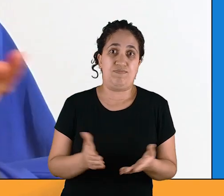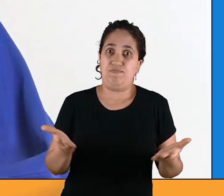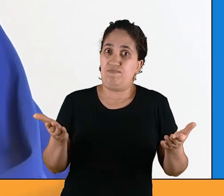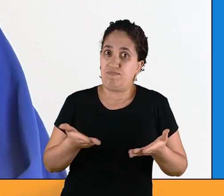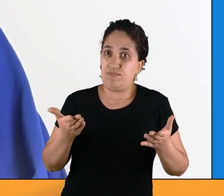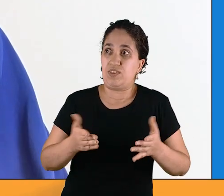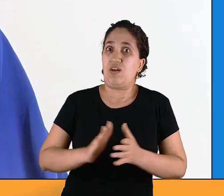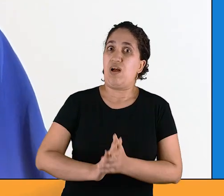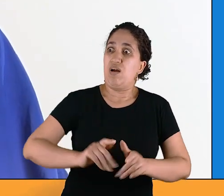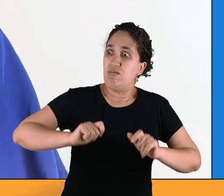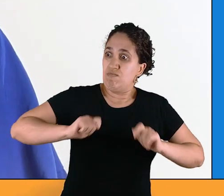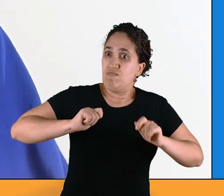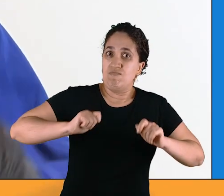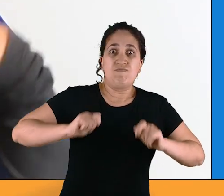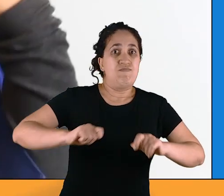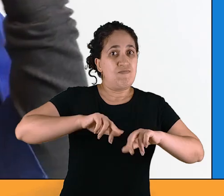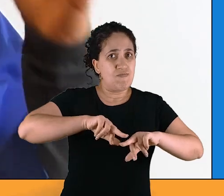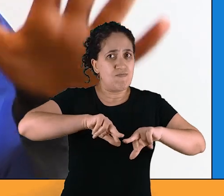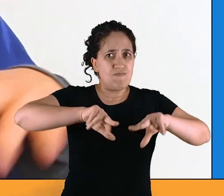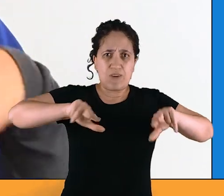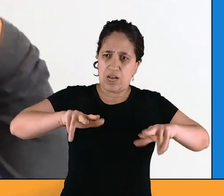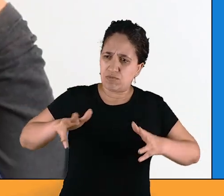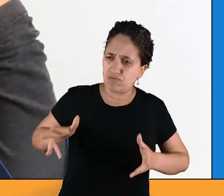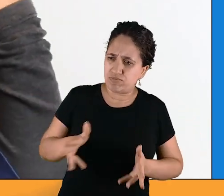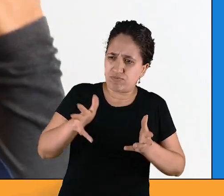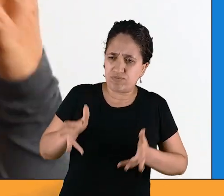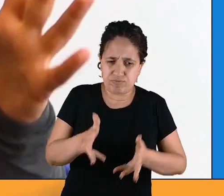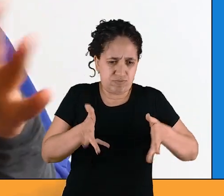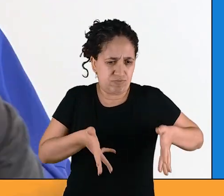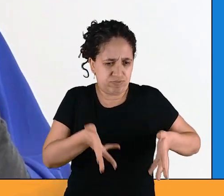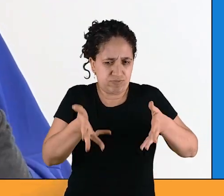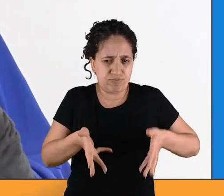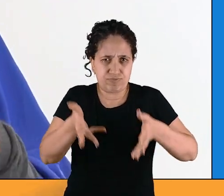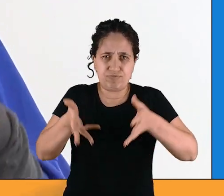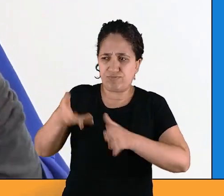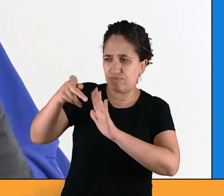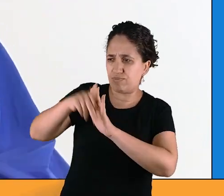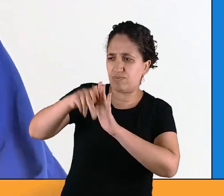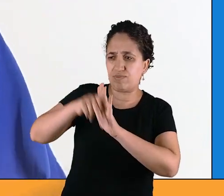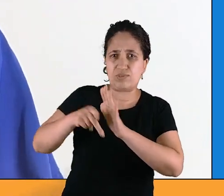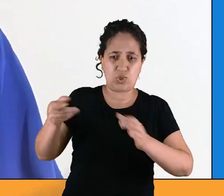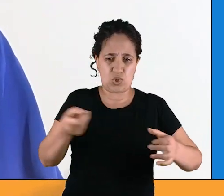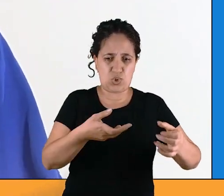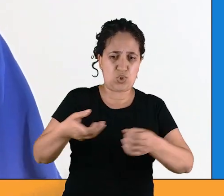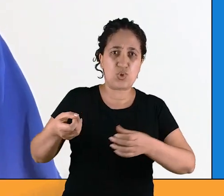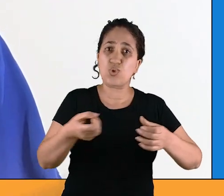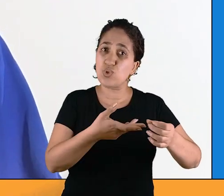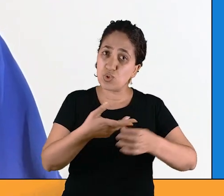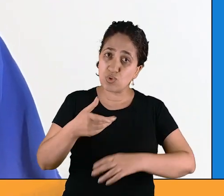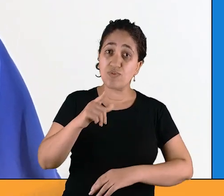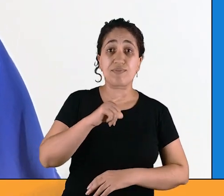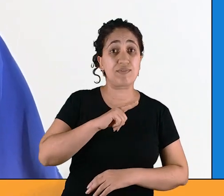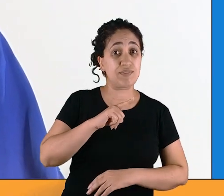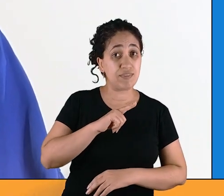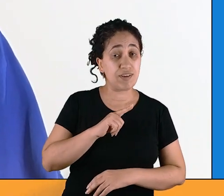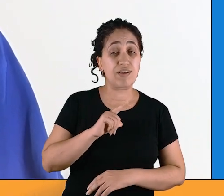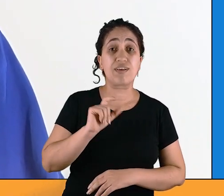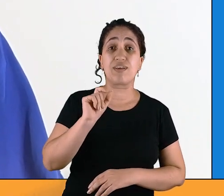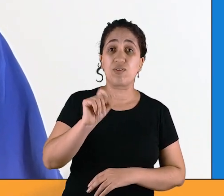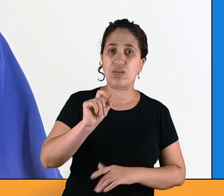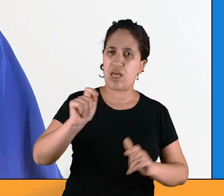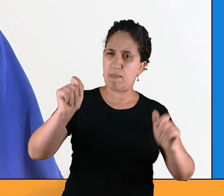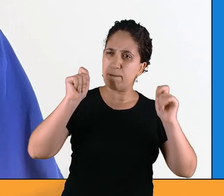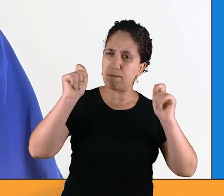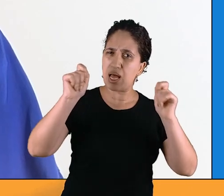bem, né, ativado aí, tem vários incentivos, né, vários novos programas que eu vou falar logo mais para frente, né,